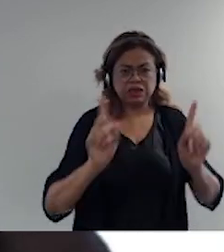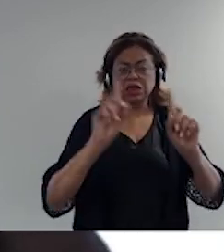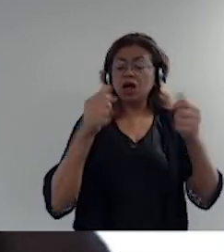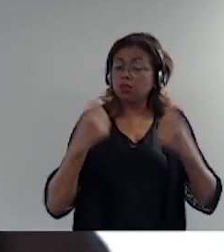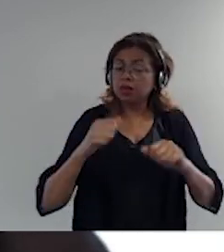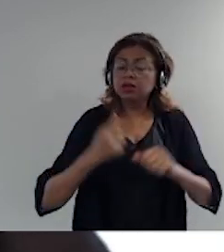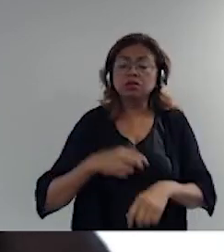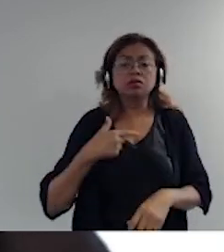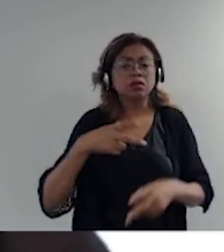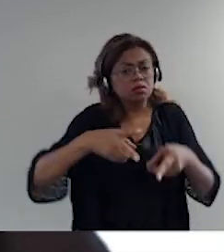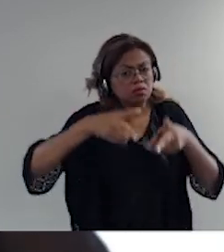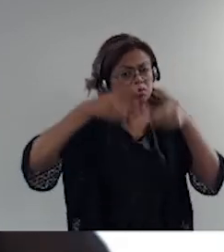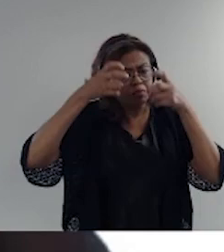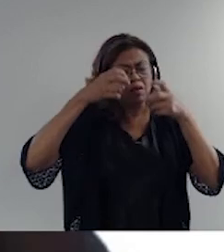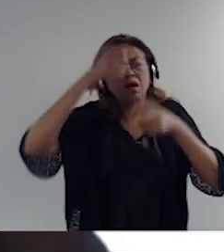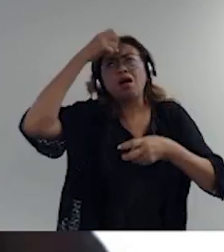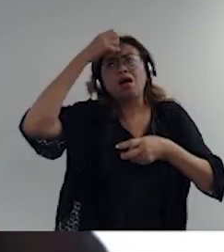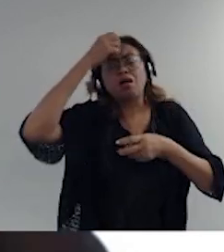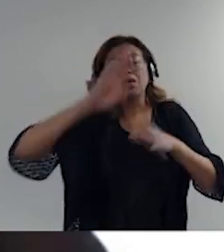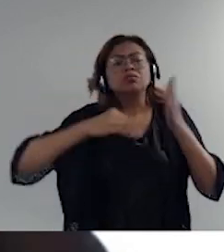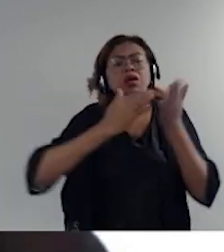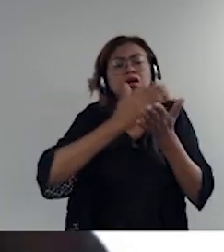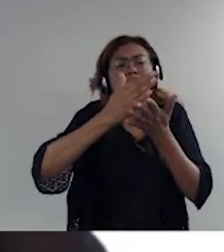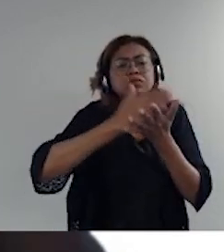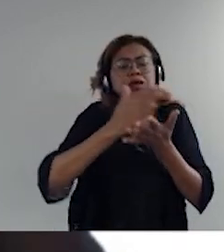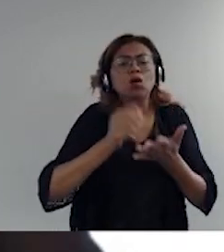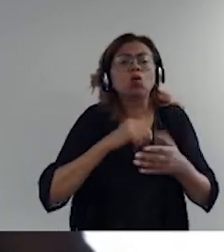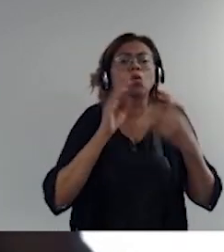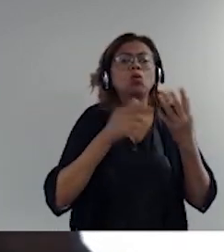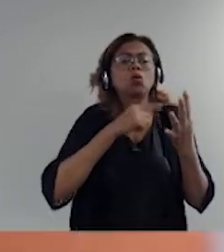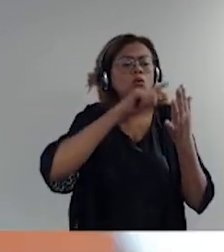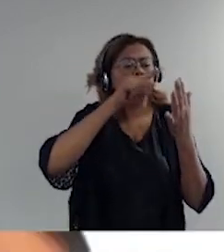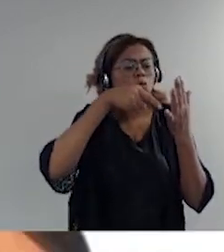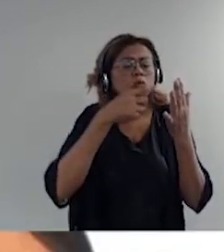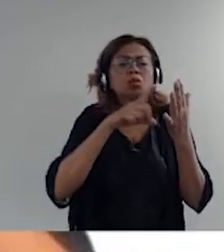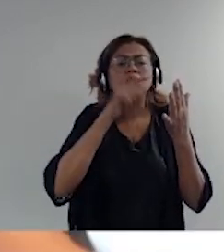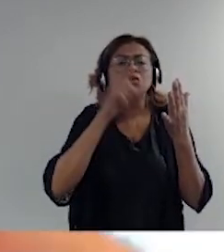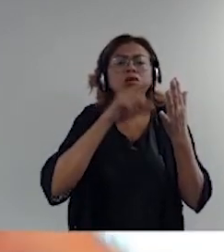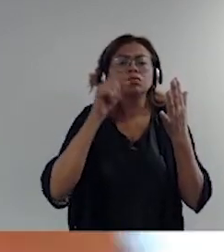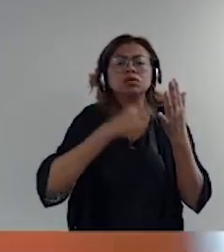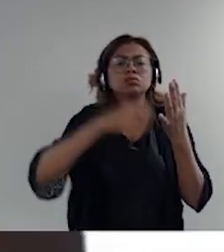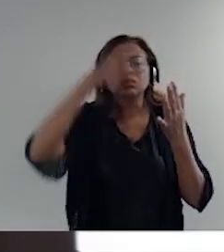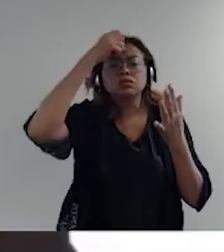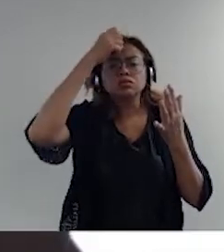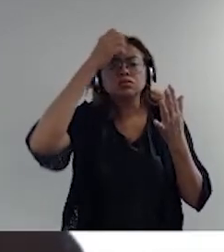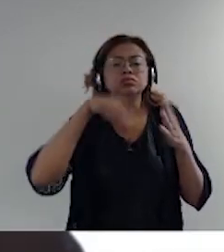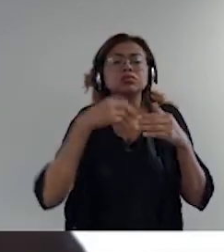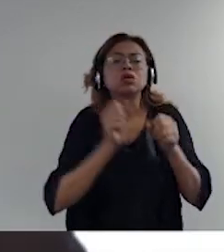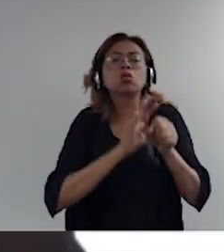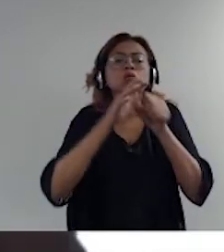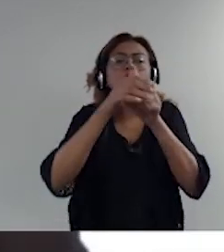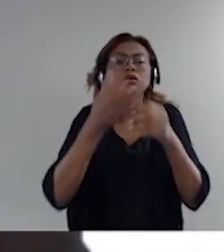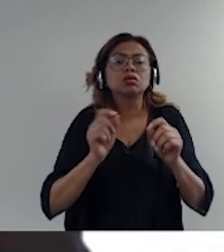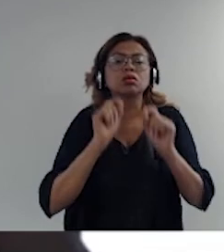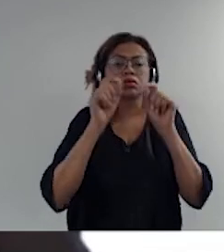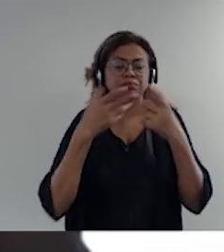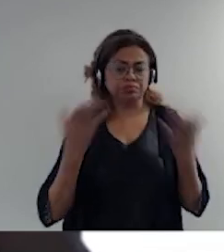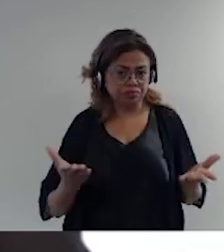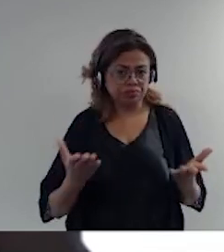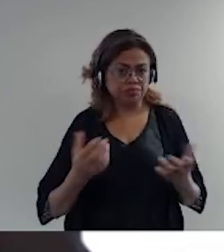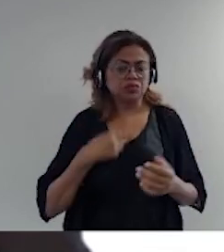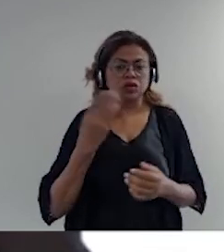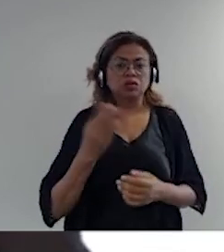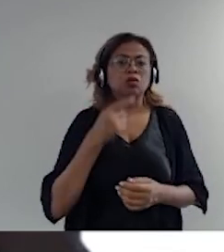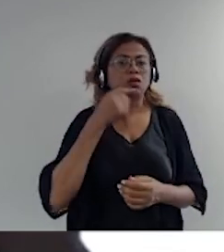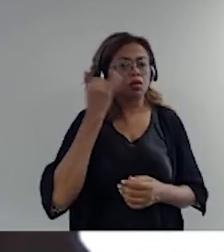Então, a crise ela traz algumas oportunidades, é óbvio, né? Eu não posso deixar de primeiro